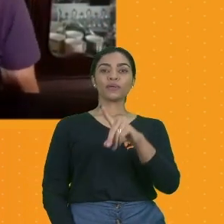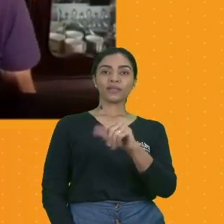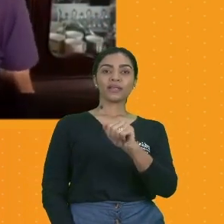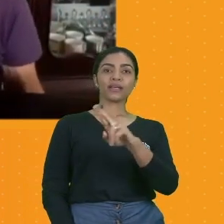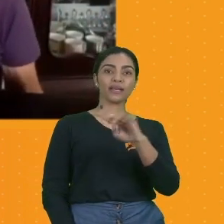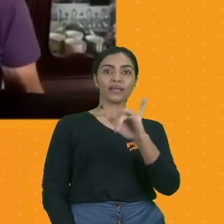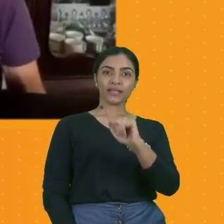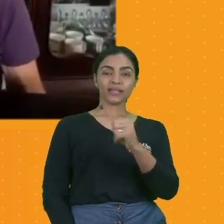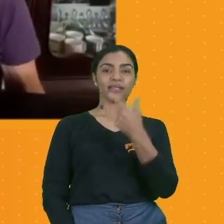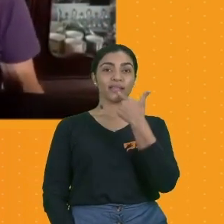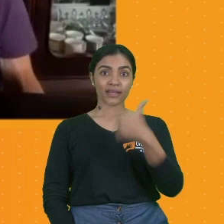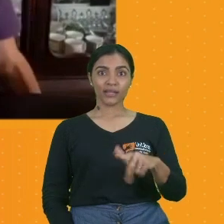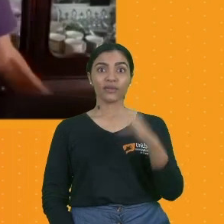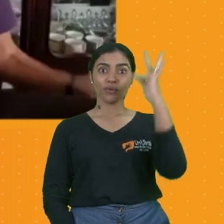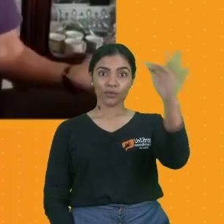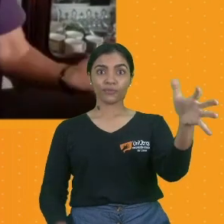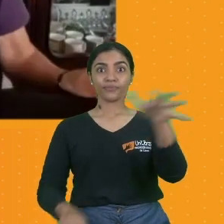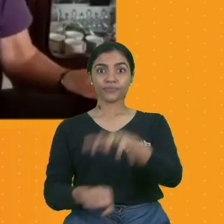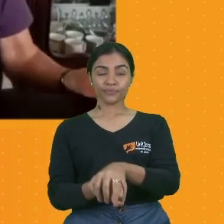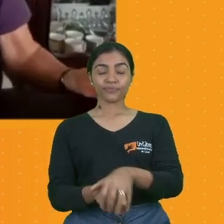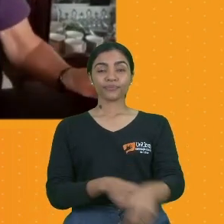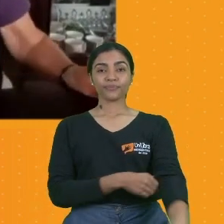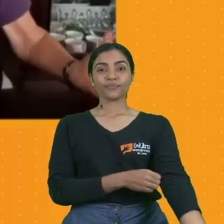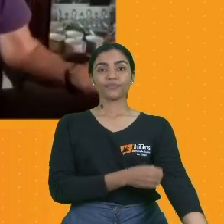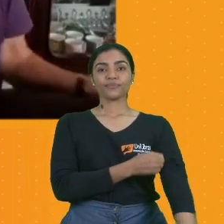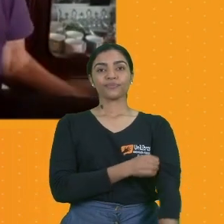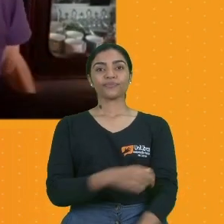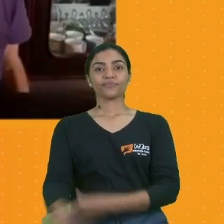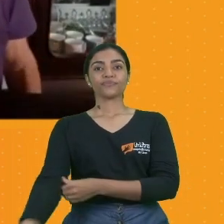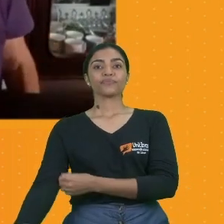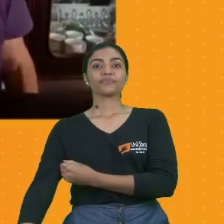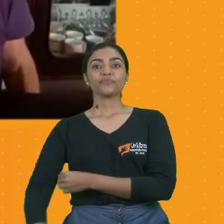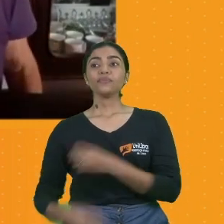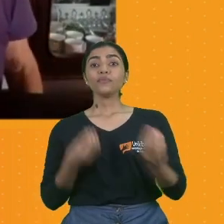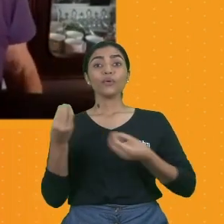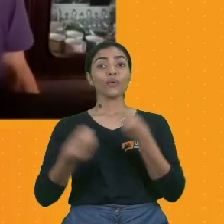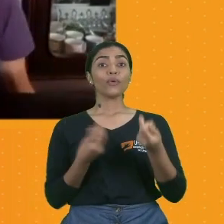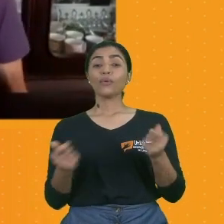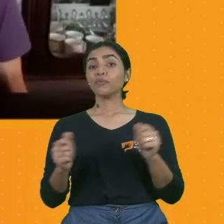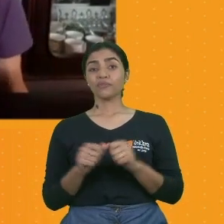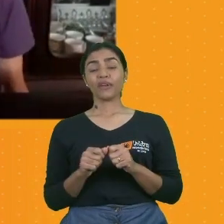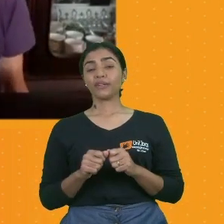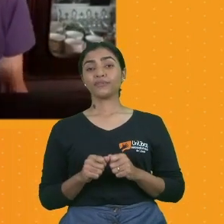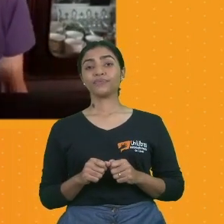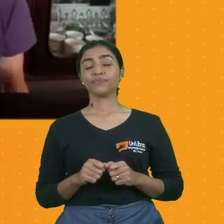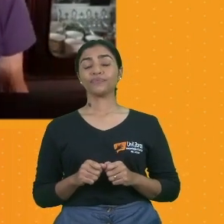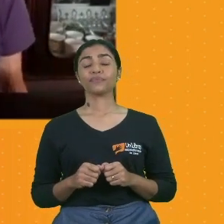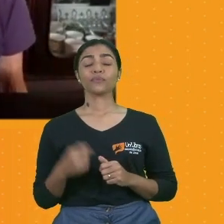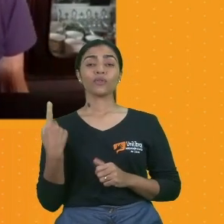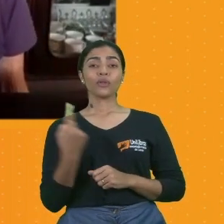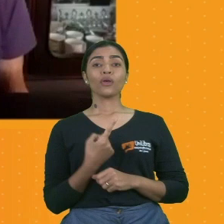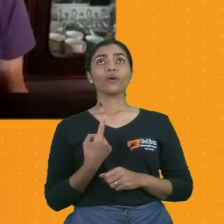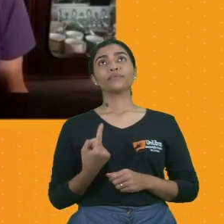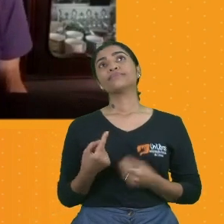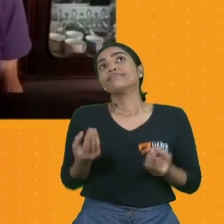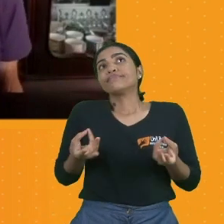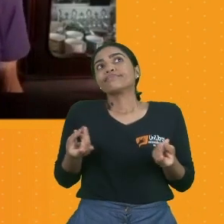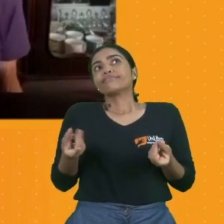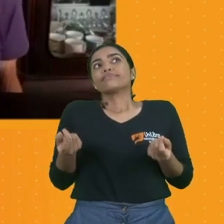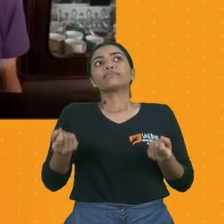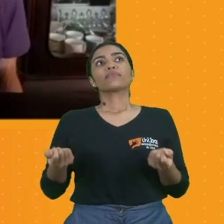dominante desafio Sem dúvida nenhuma mas como é como é que a gente faz a gente